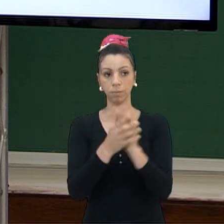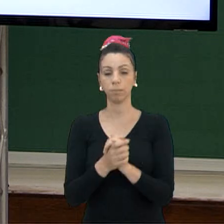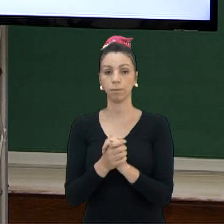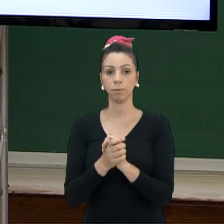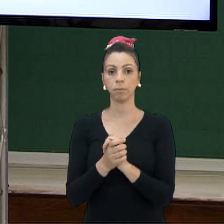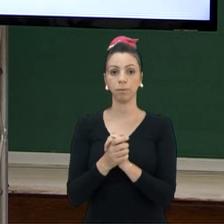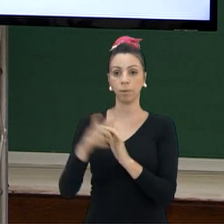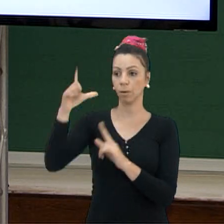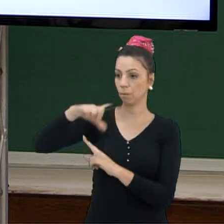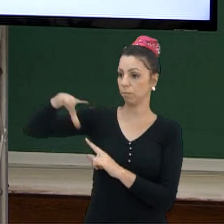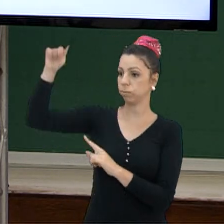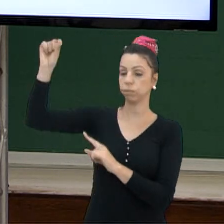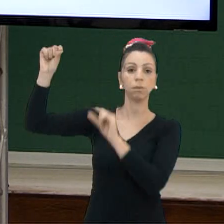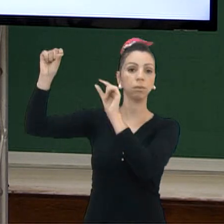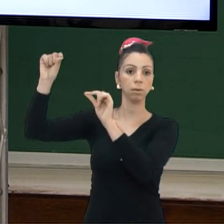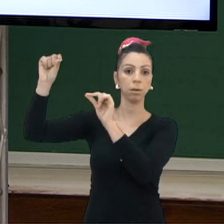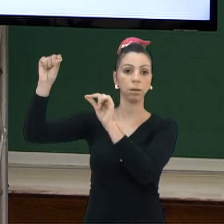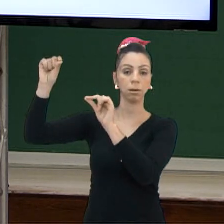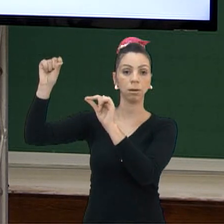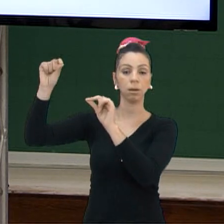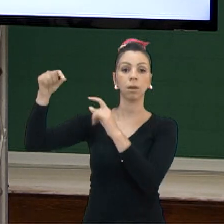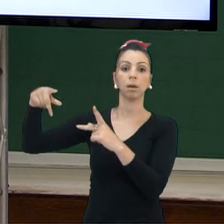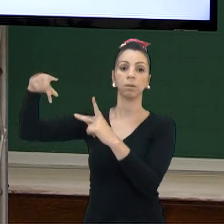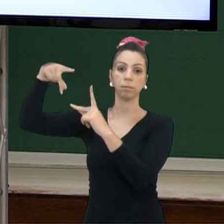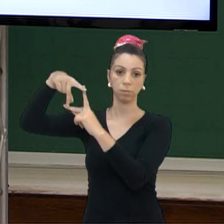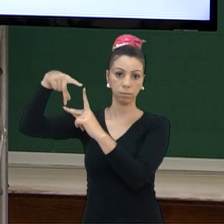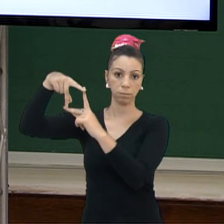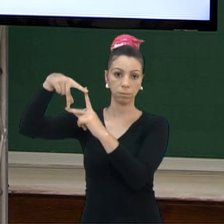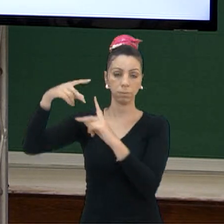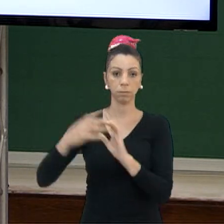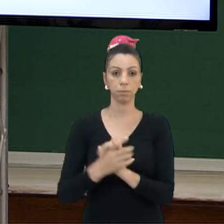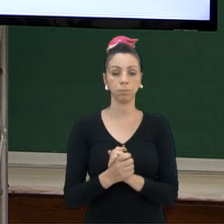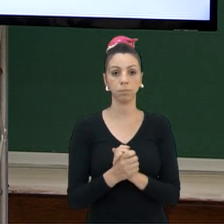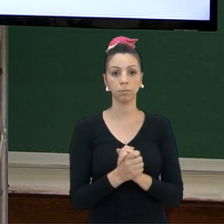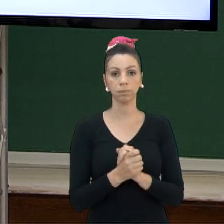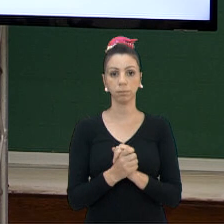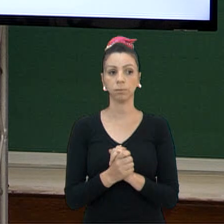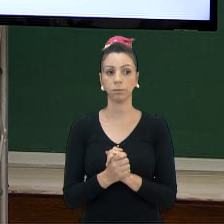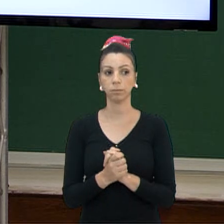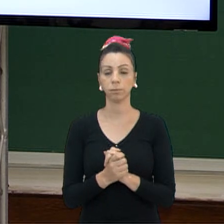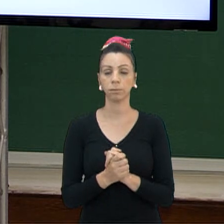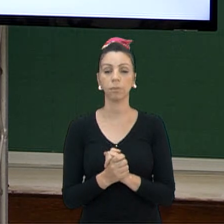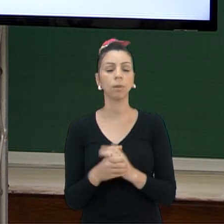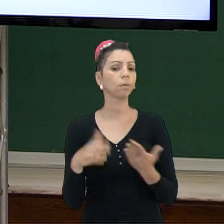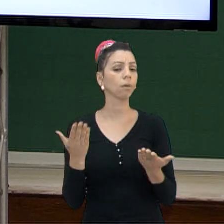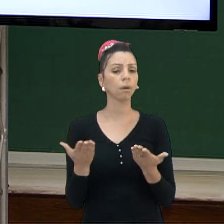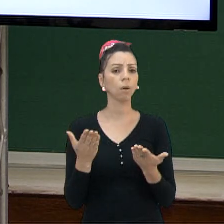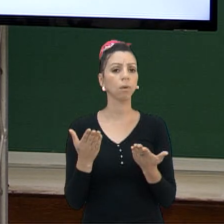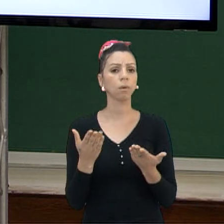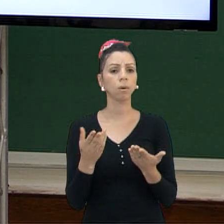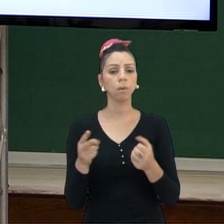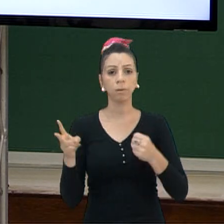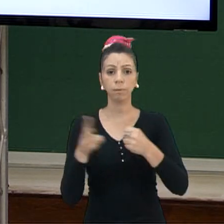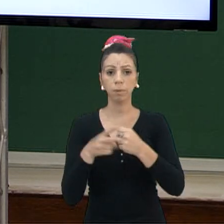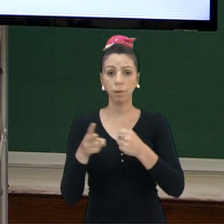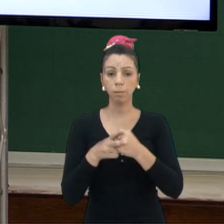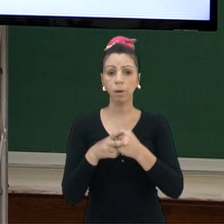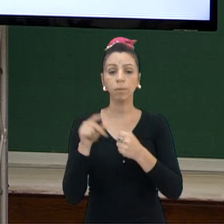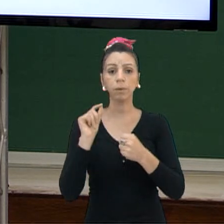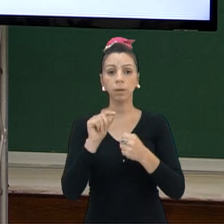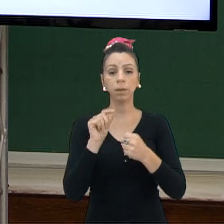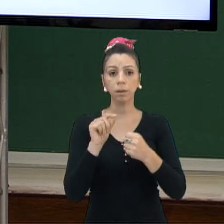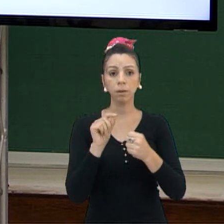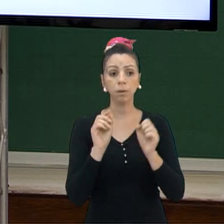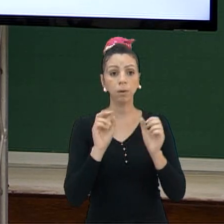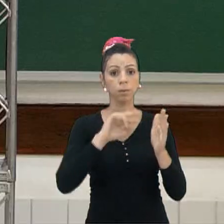tem esse balãozinho, é aquele da Mafalda, certo? Qual efeito de sentido esse modo verbal produz em cada